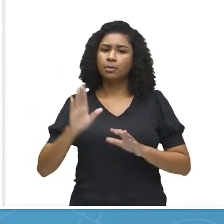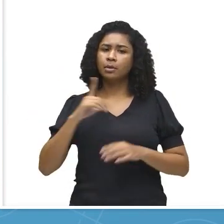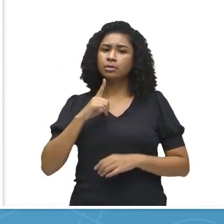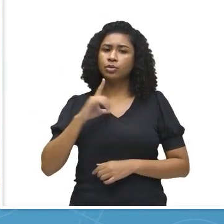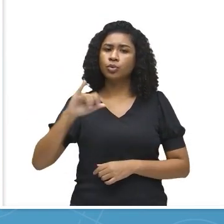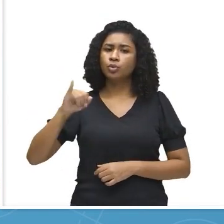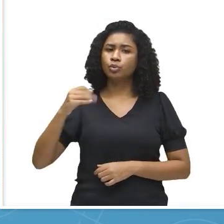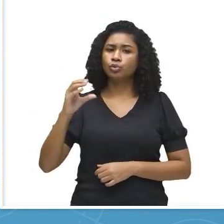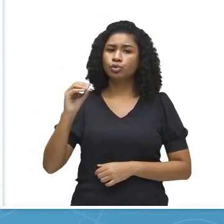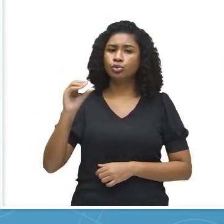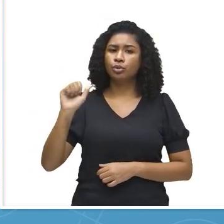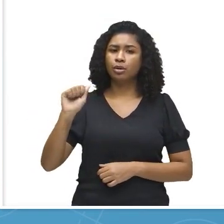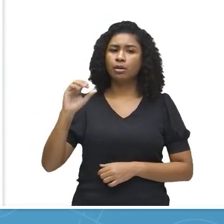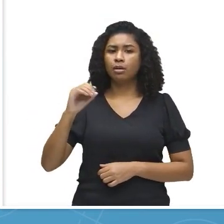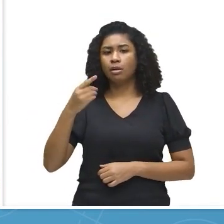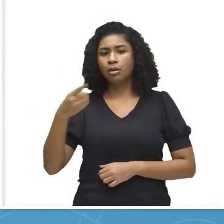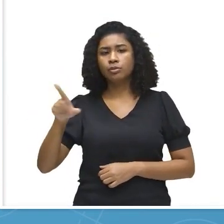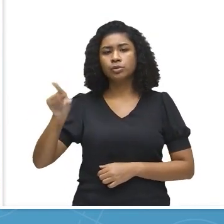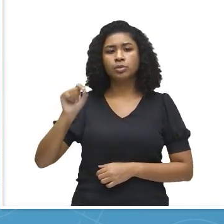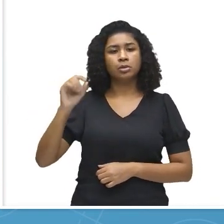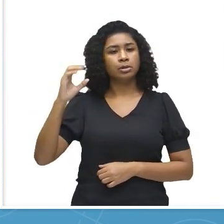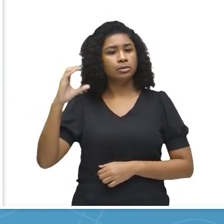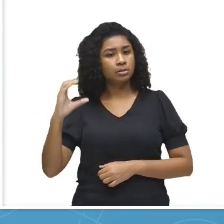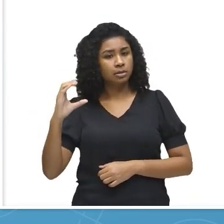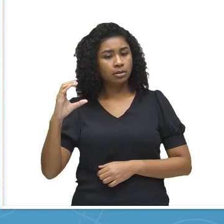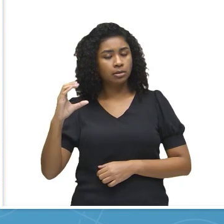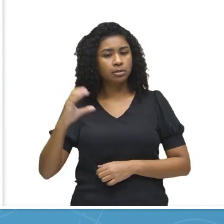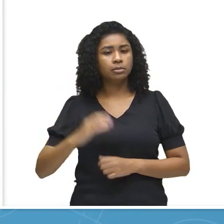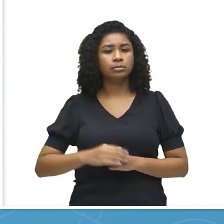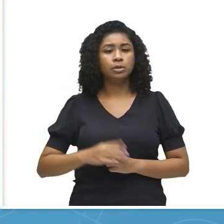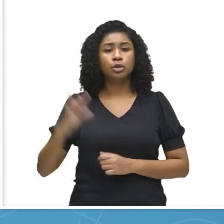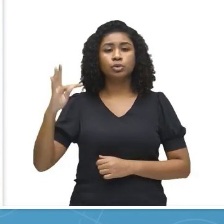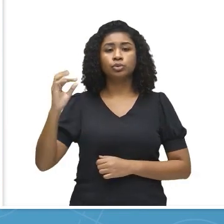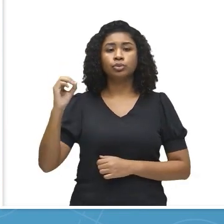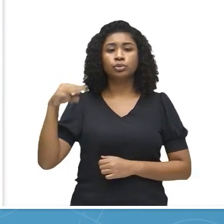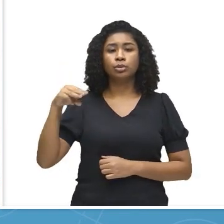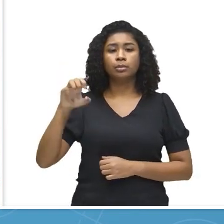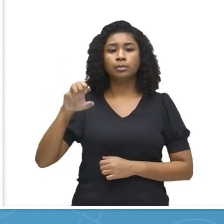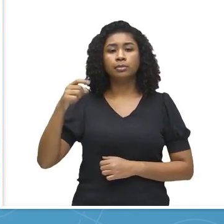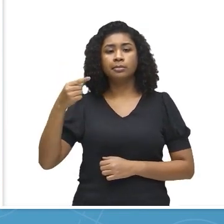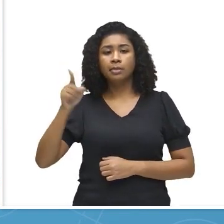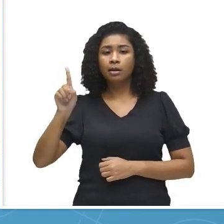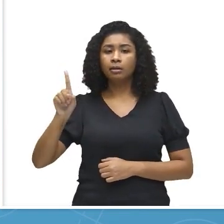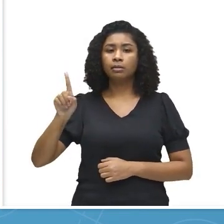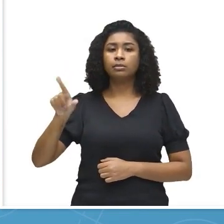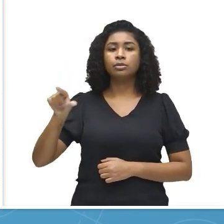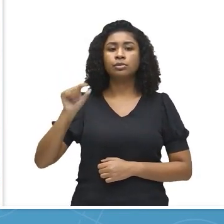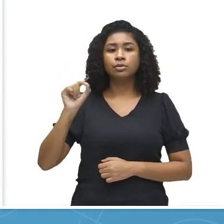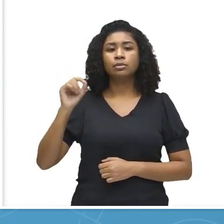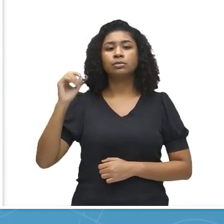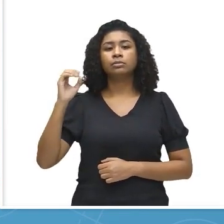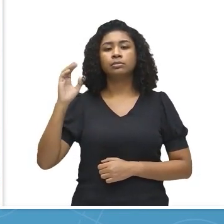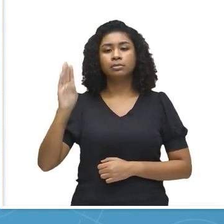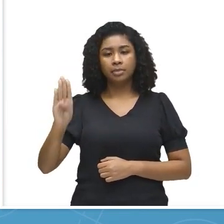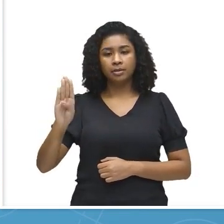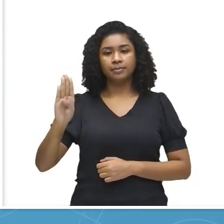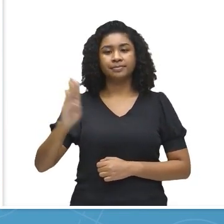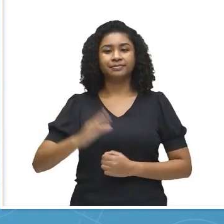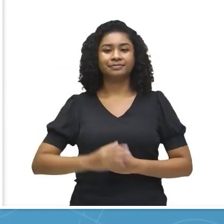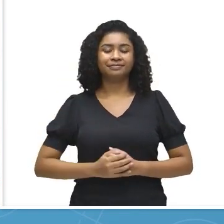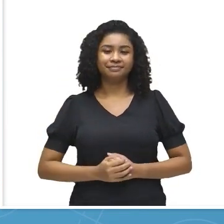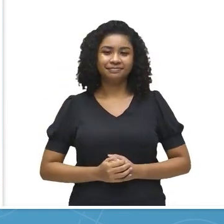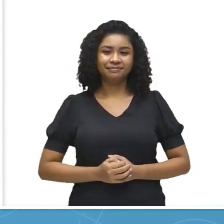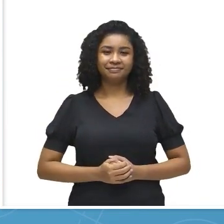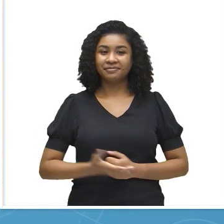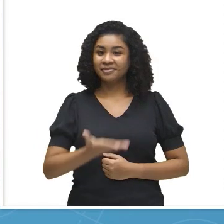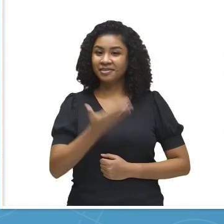a opção C, e do Tomé, que também enviou para a gente a opção B. Vamos lá, gente,